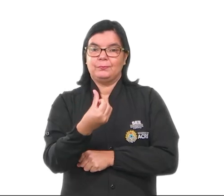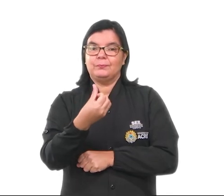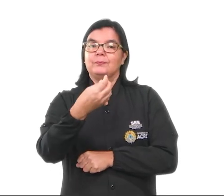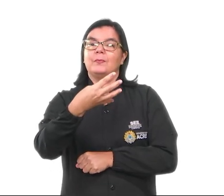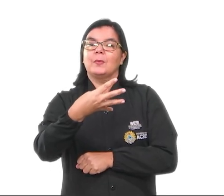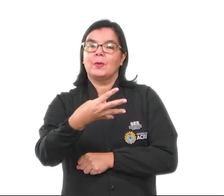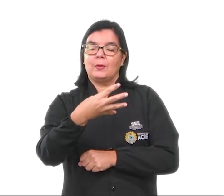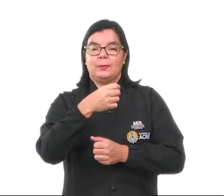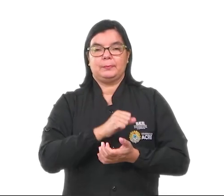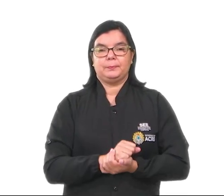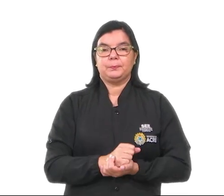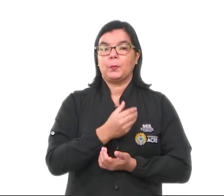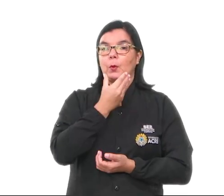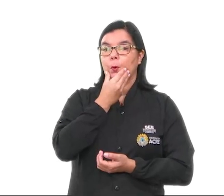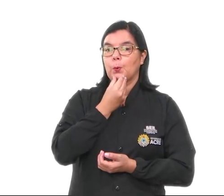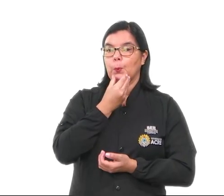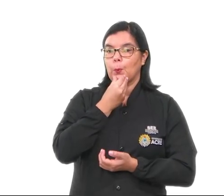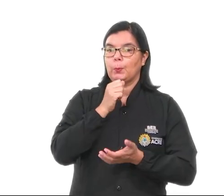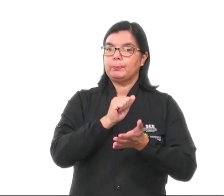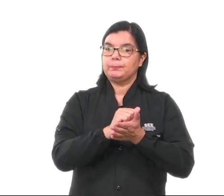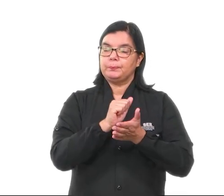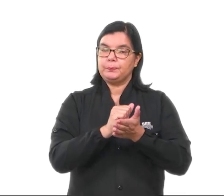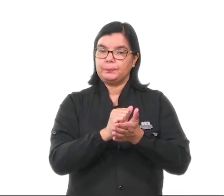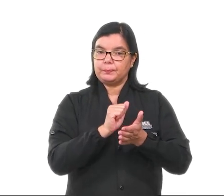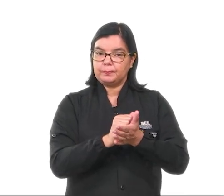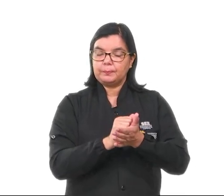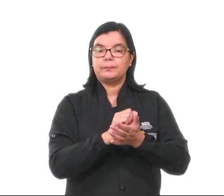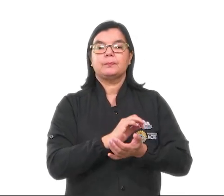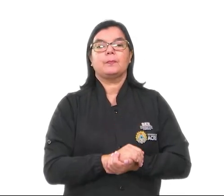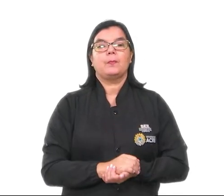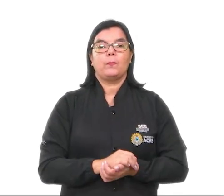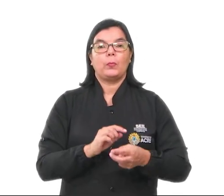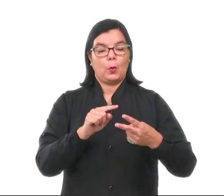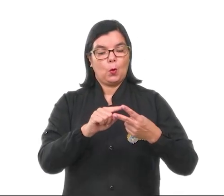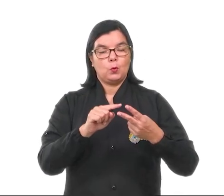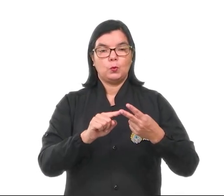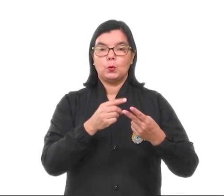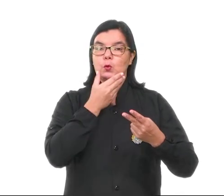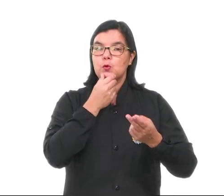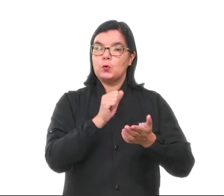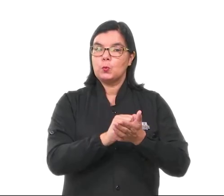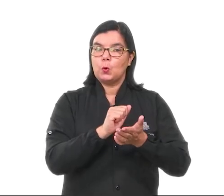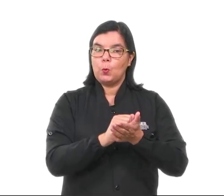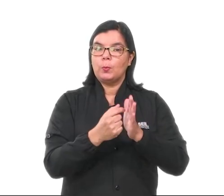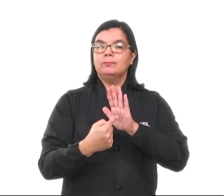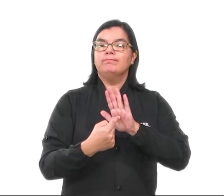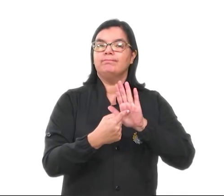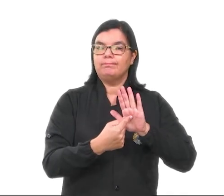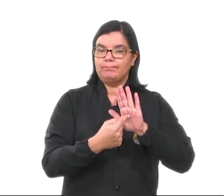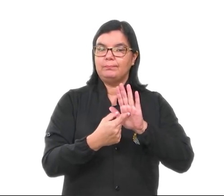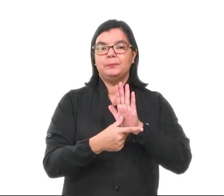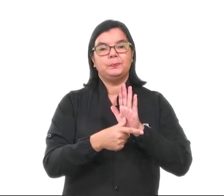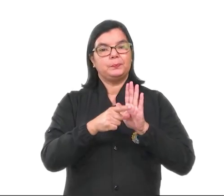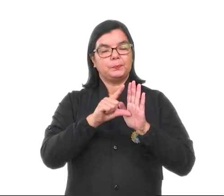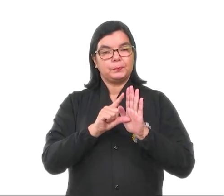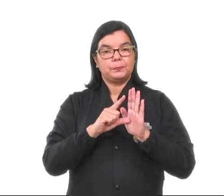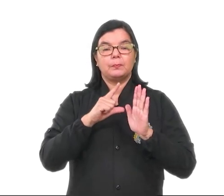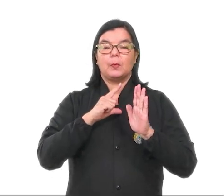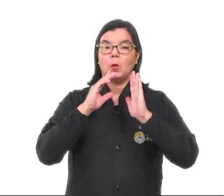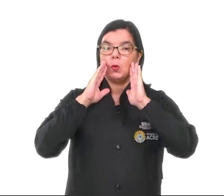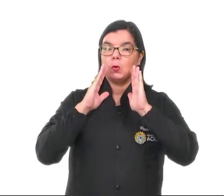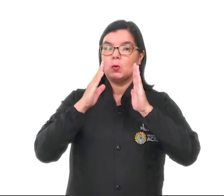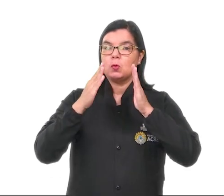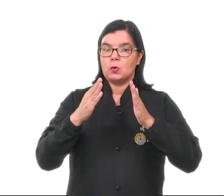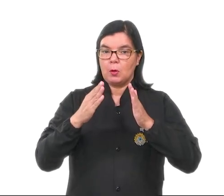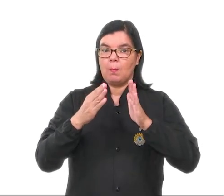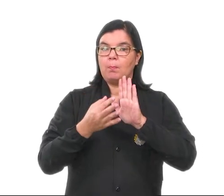1964. Florestan Fernandes, em relação aos dois outros autores apresentados, ele tem uma visão muito